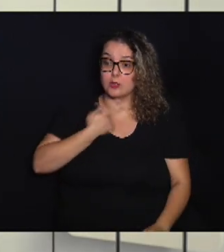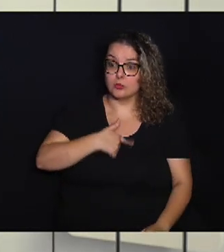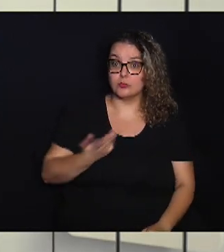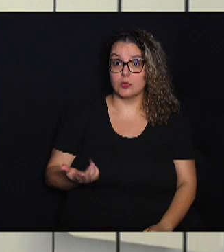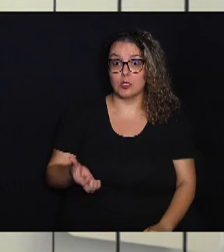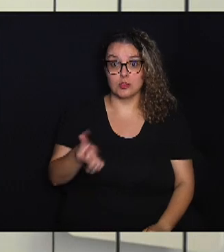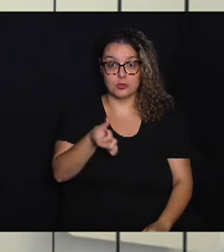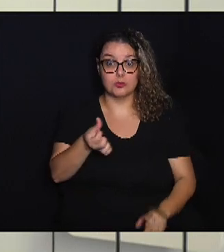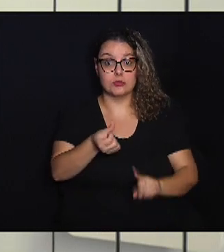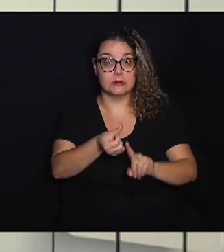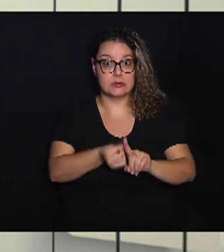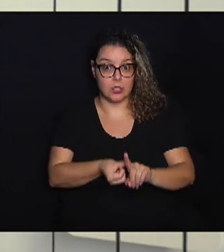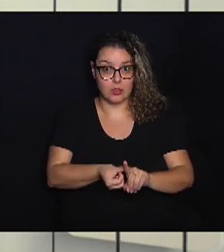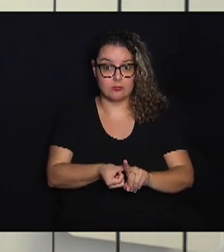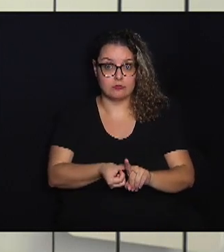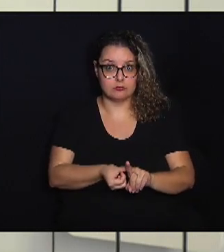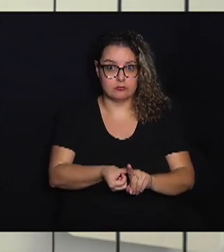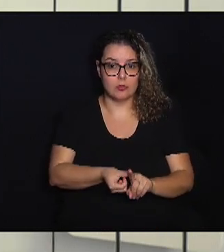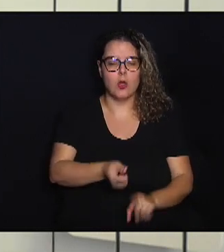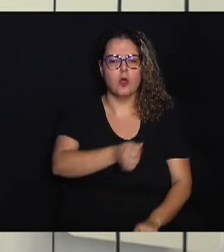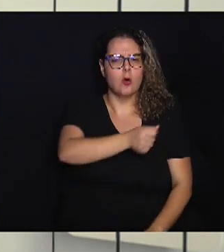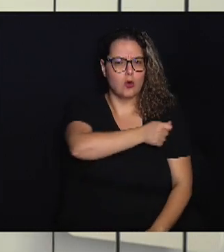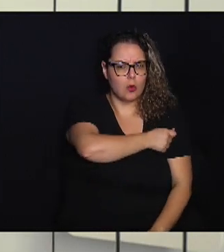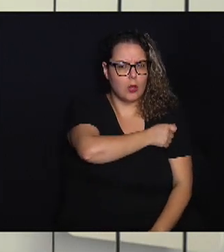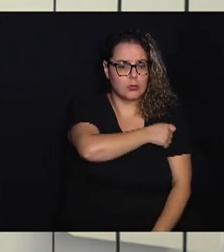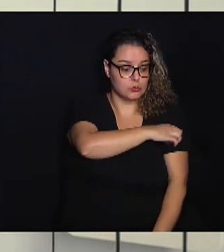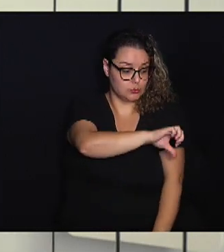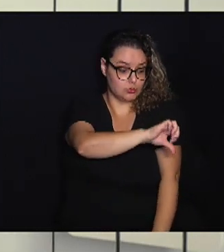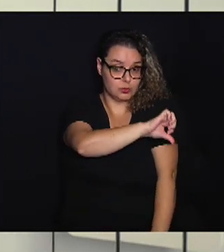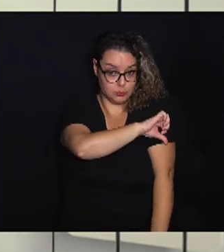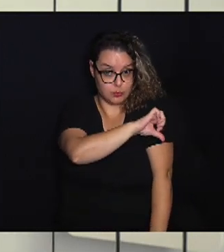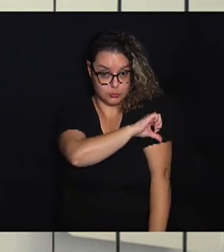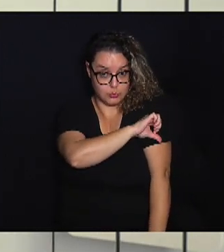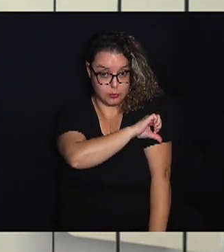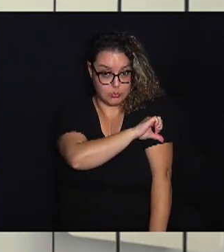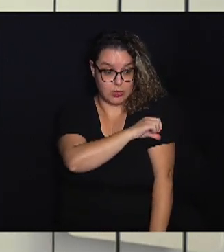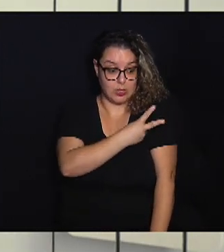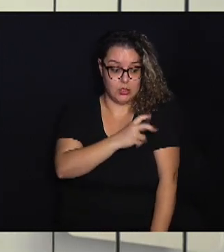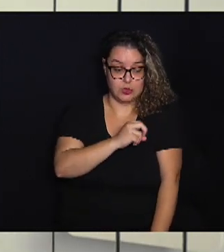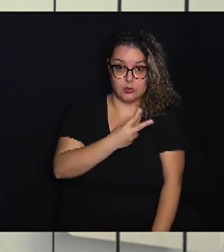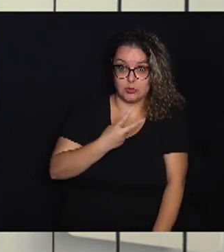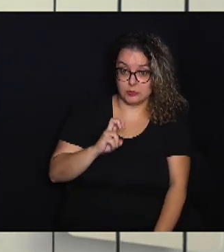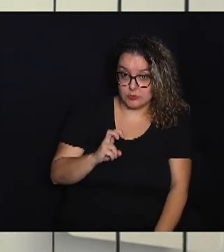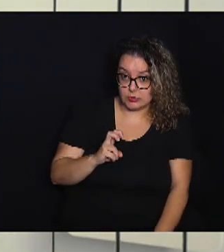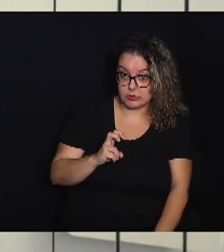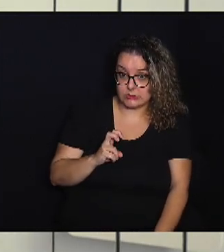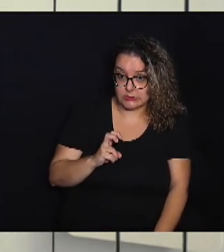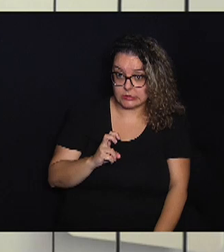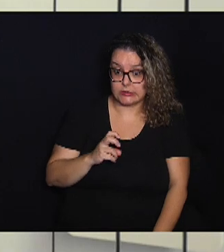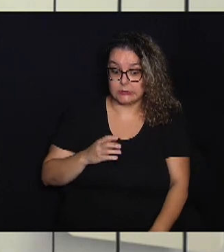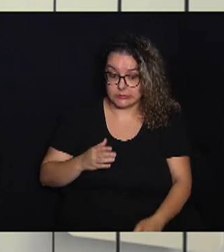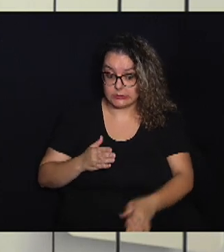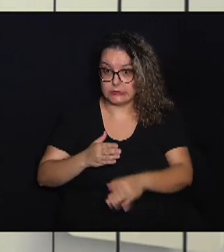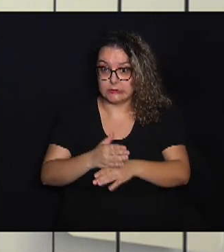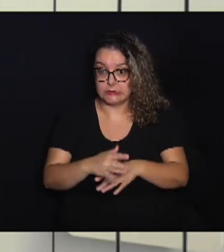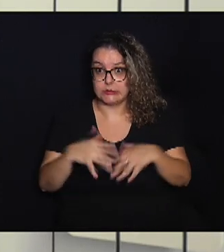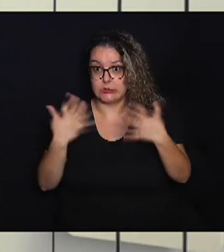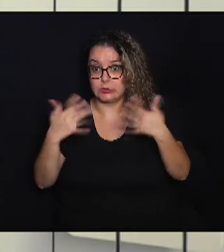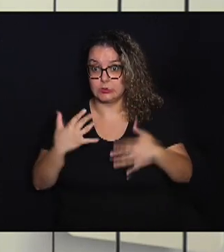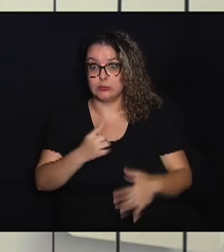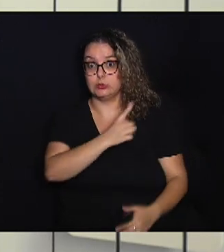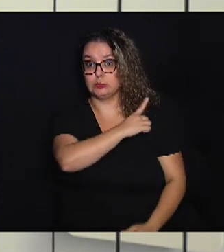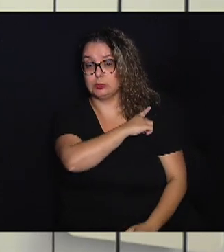segundo semestre, aquele aluno do 9º ano, em 2025, vai ingressar ao ensino